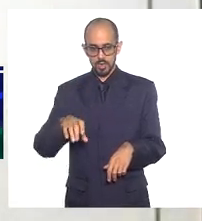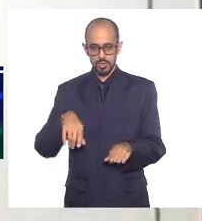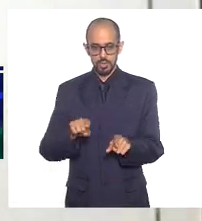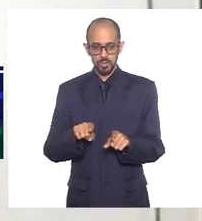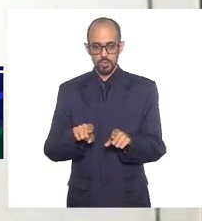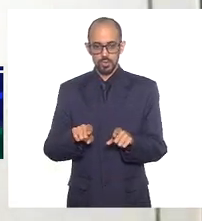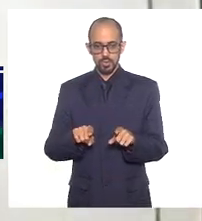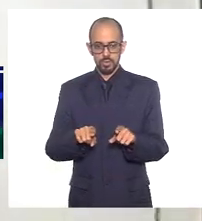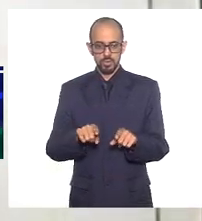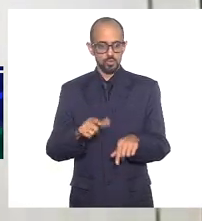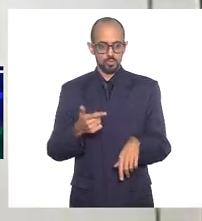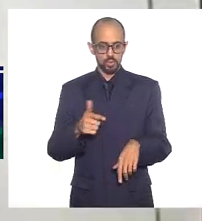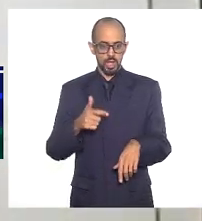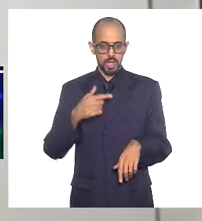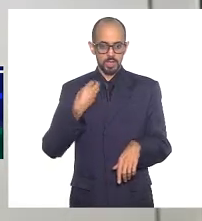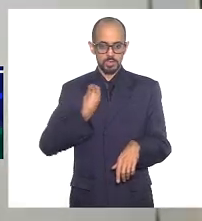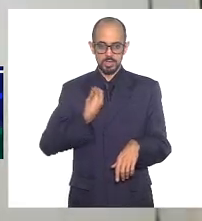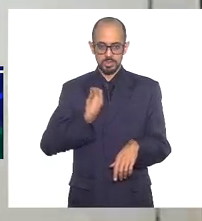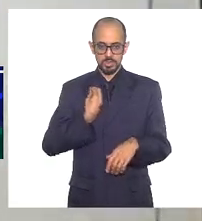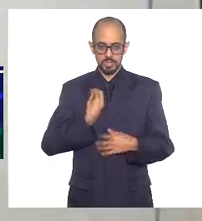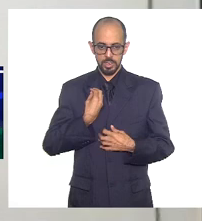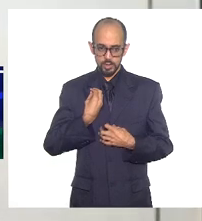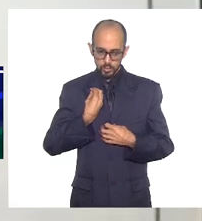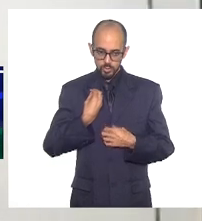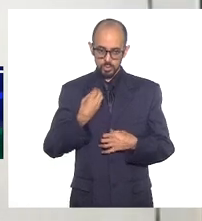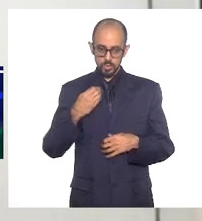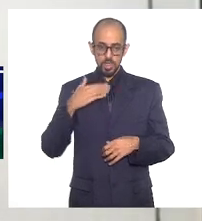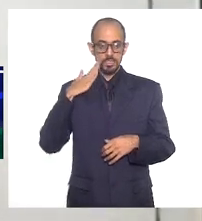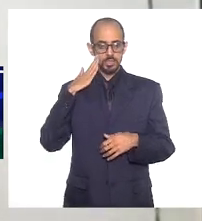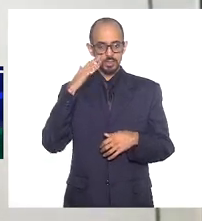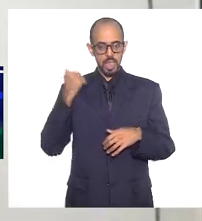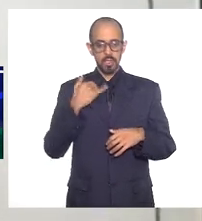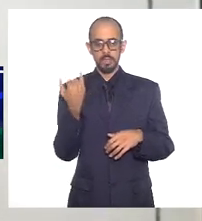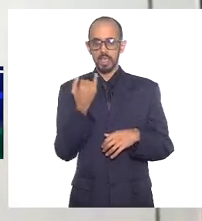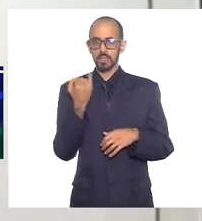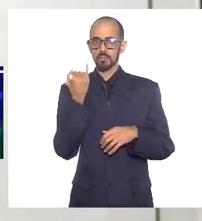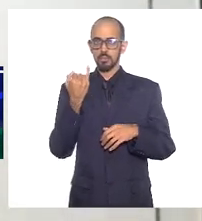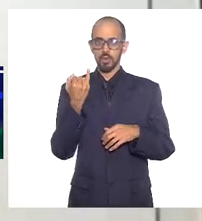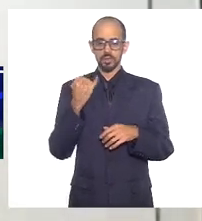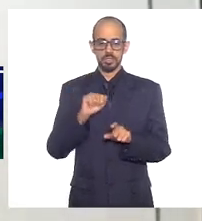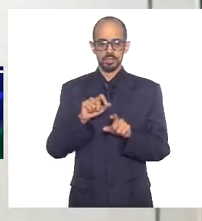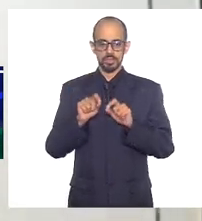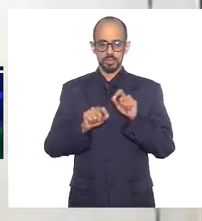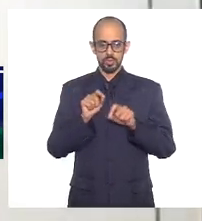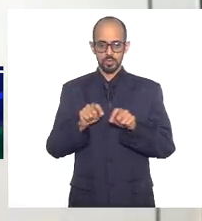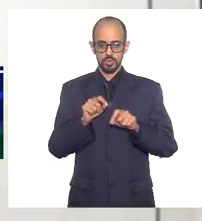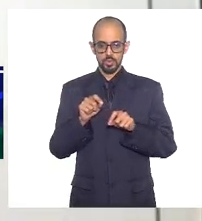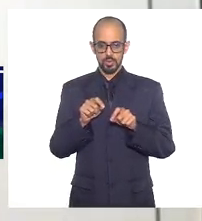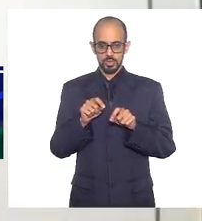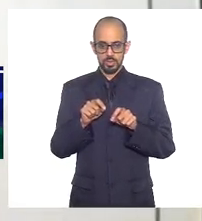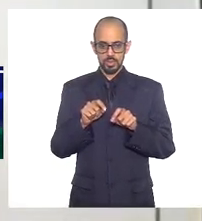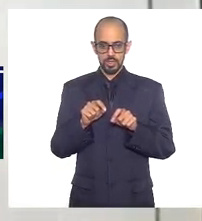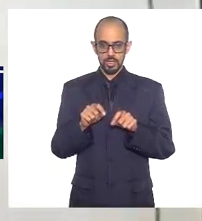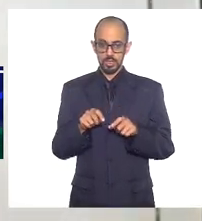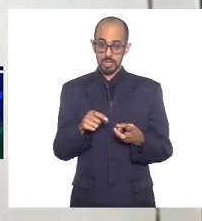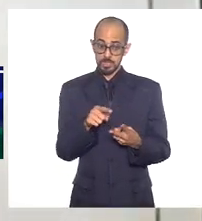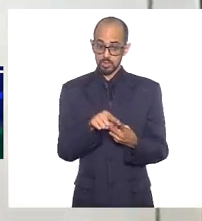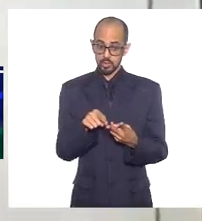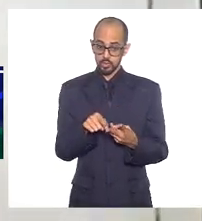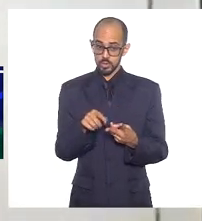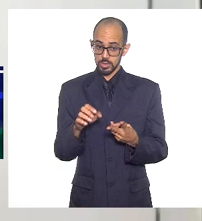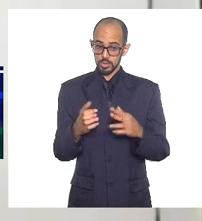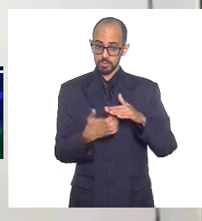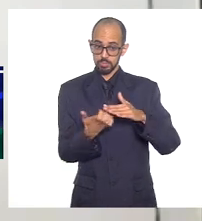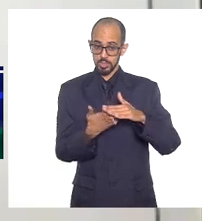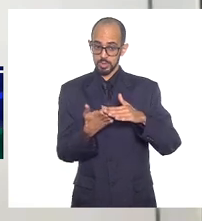exercendo o mandato mas também já esteve e que sabem a importância dessas duas empresas para